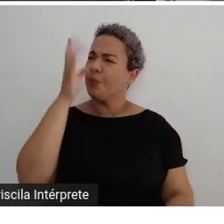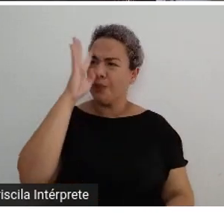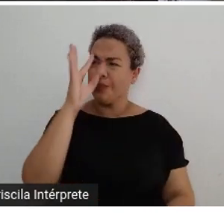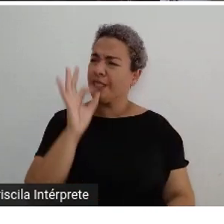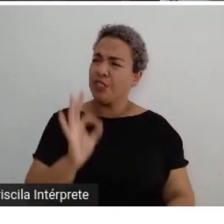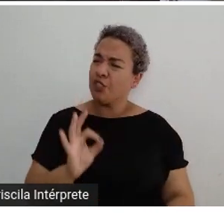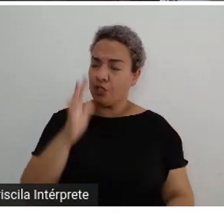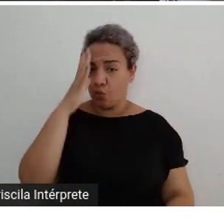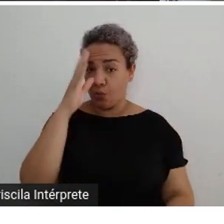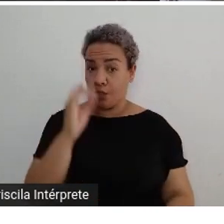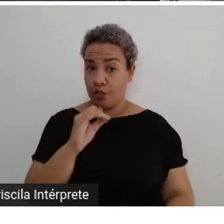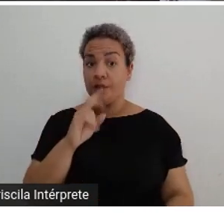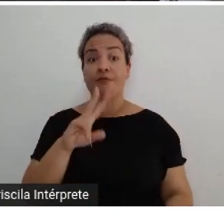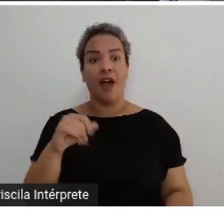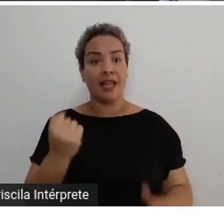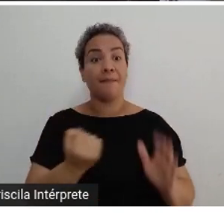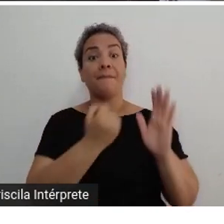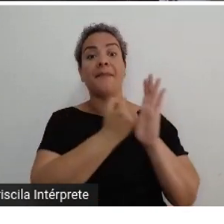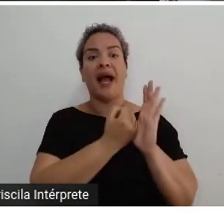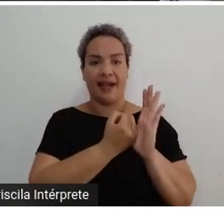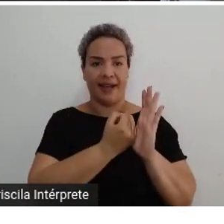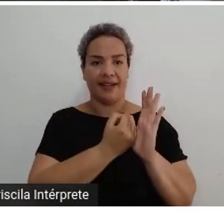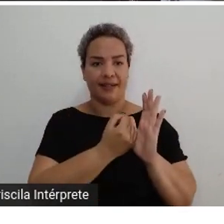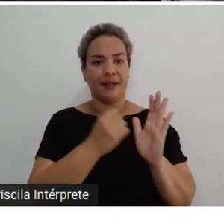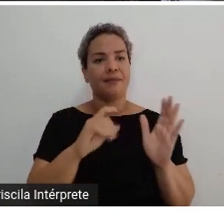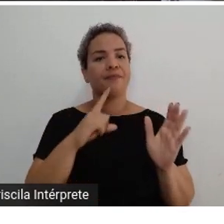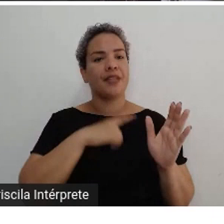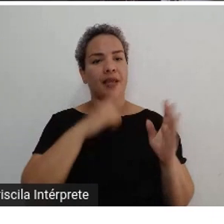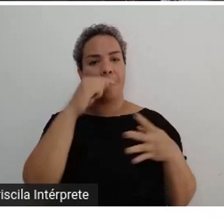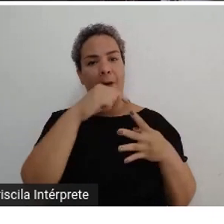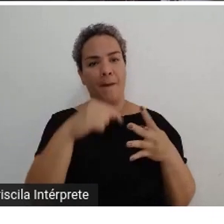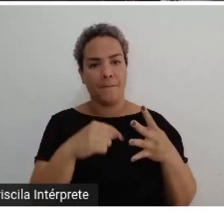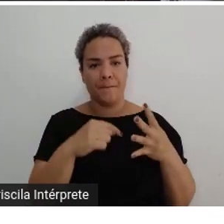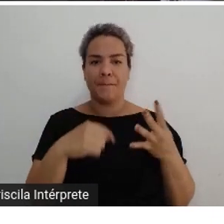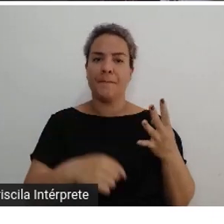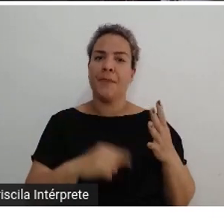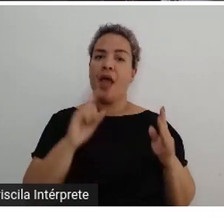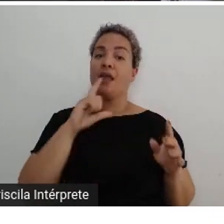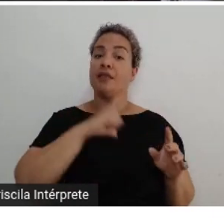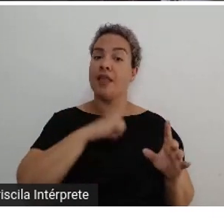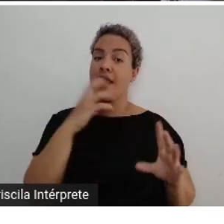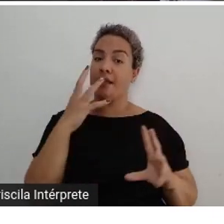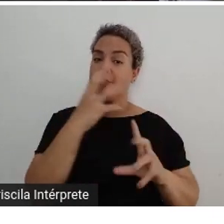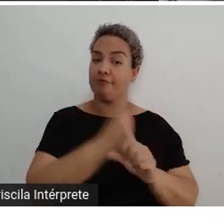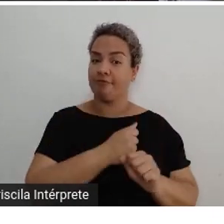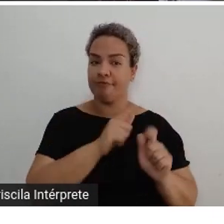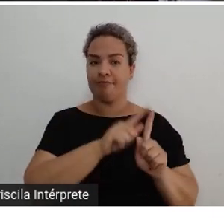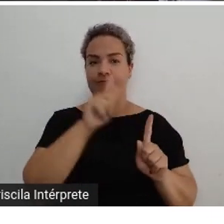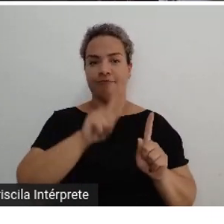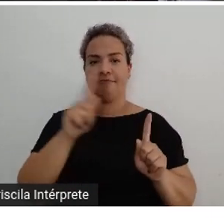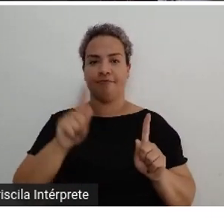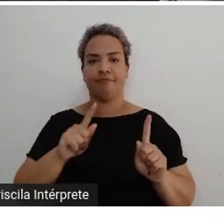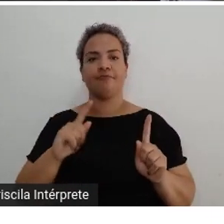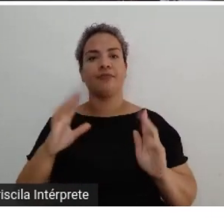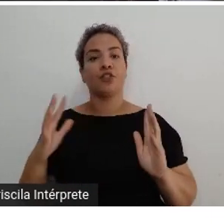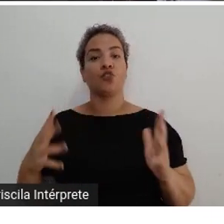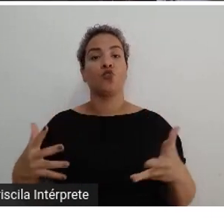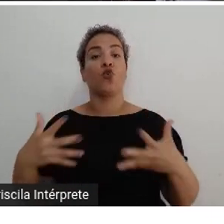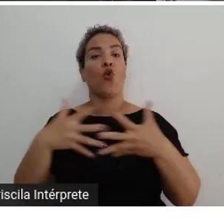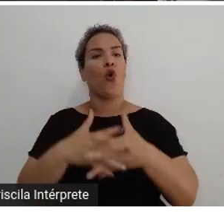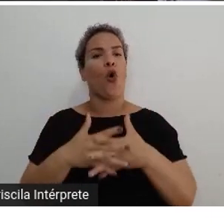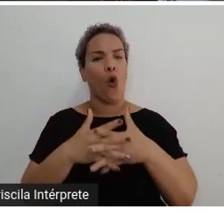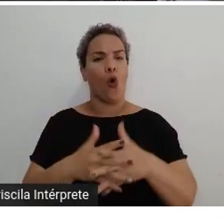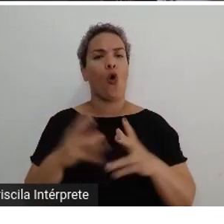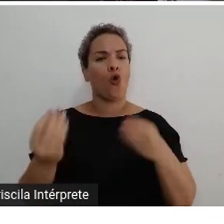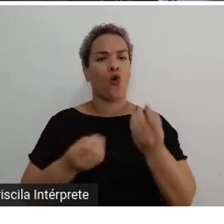ser carimbado. E aí, através disso, eu consigo ter a minha taxa de confusion trigger, né, a taxa de confusão do